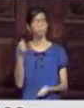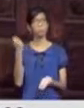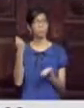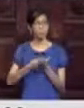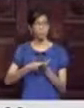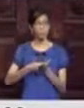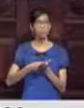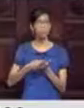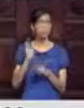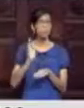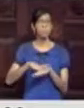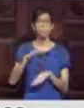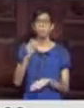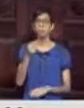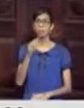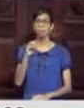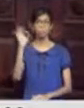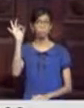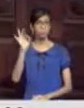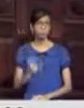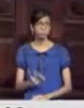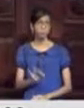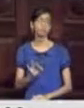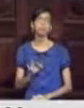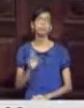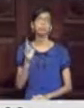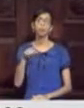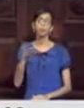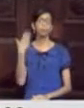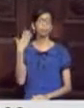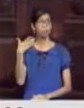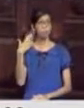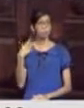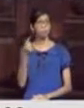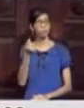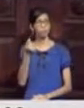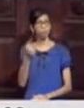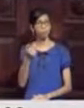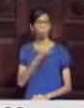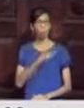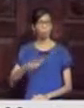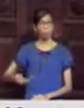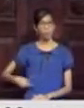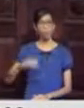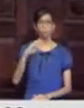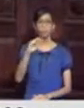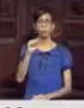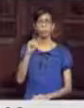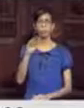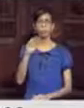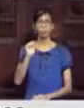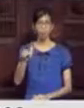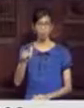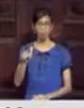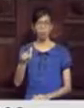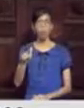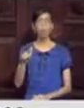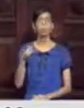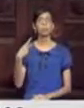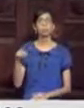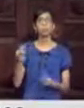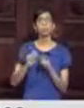reais, mais de 70% do que custava antes do governo Sérgio Cabral permitir